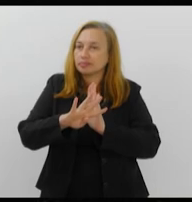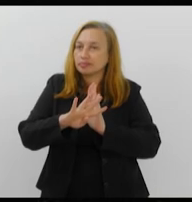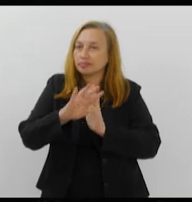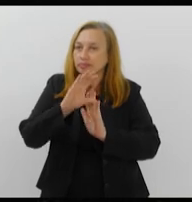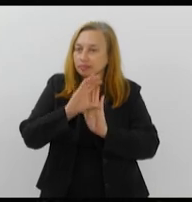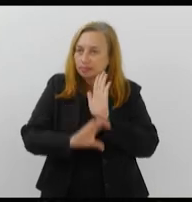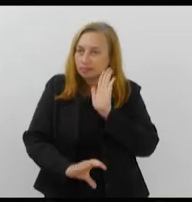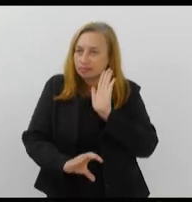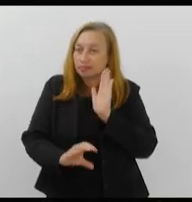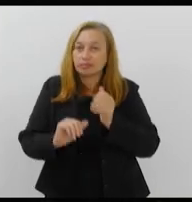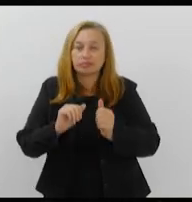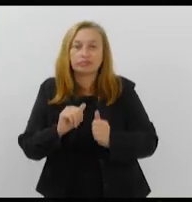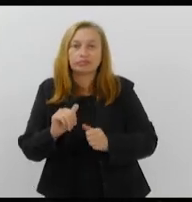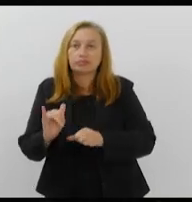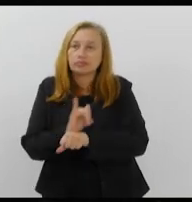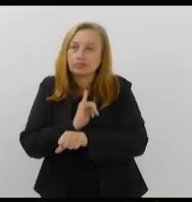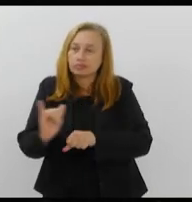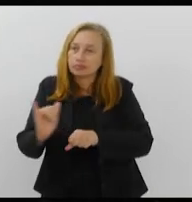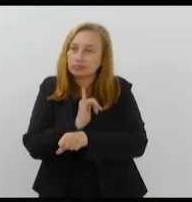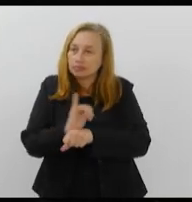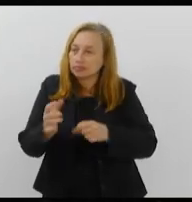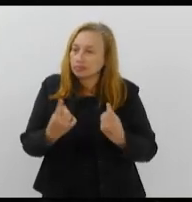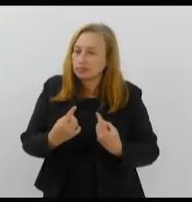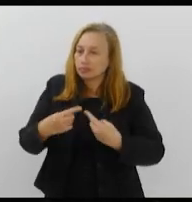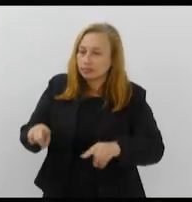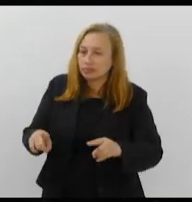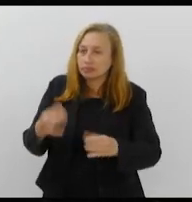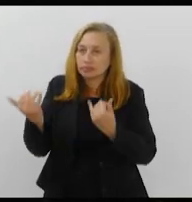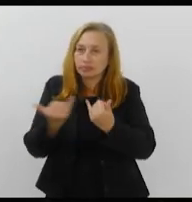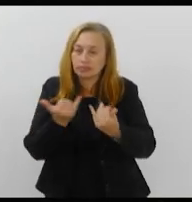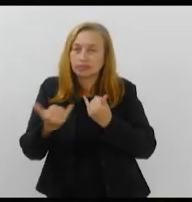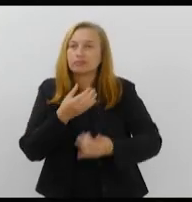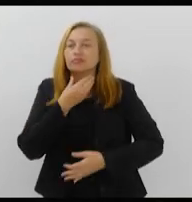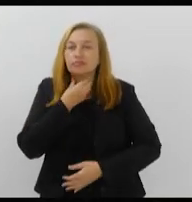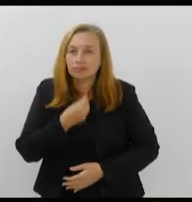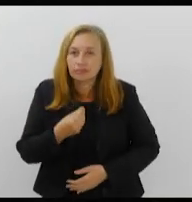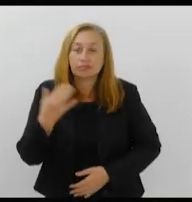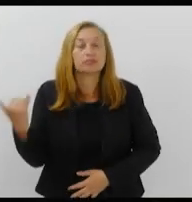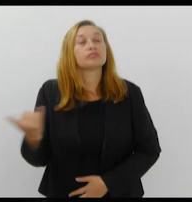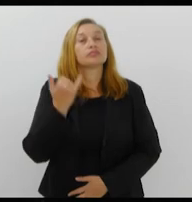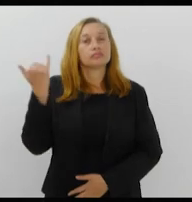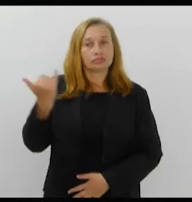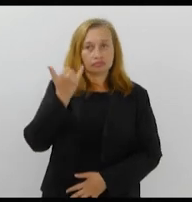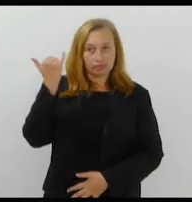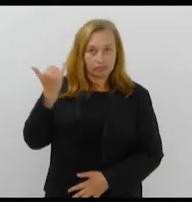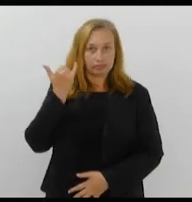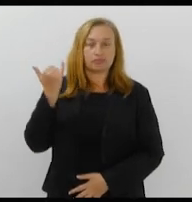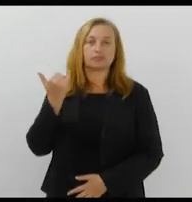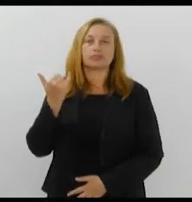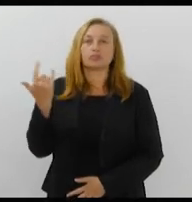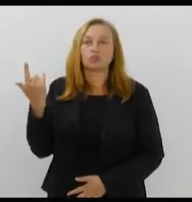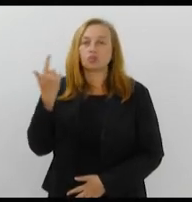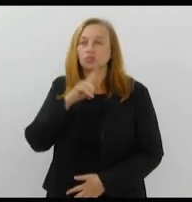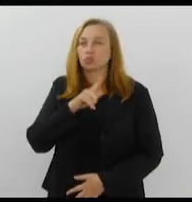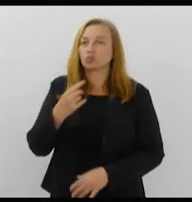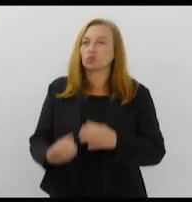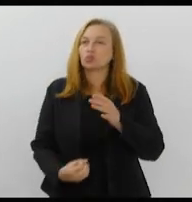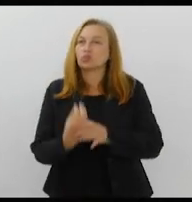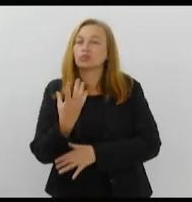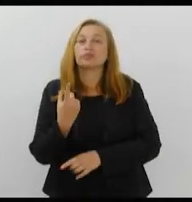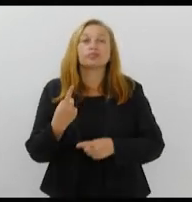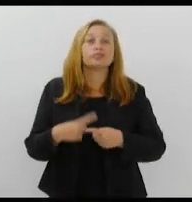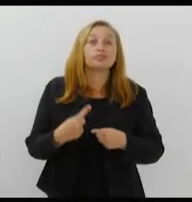mecanismos para a gente poder combater as fake news. É muito importante que a gente consiga construir isso,